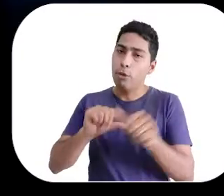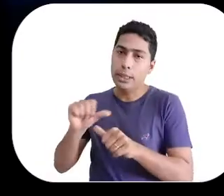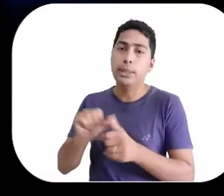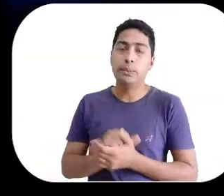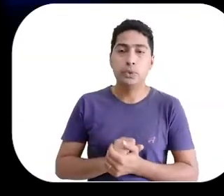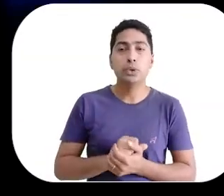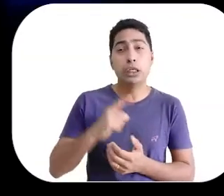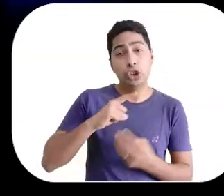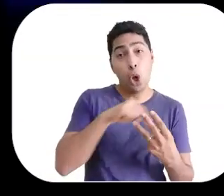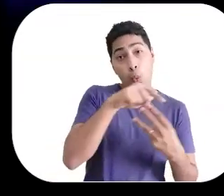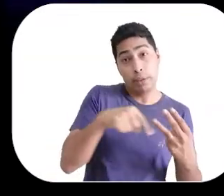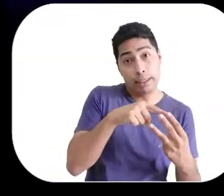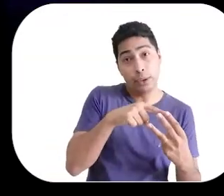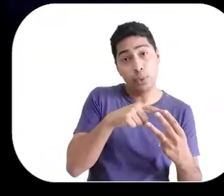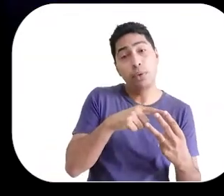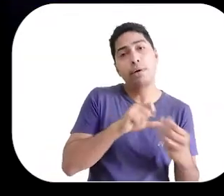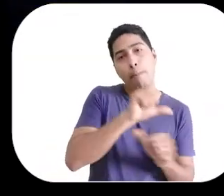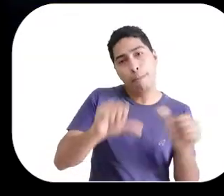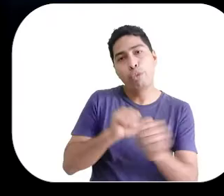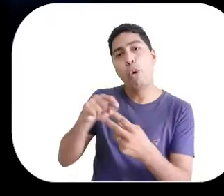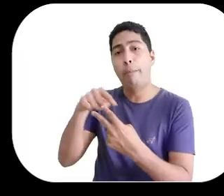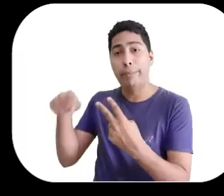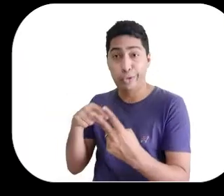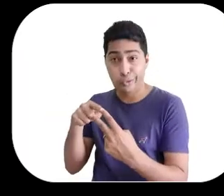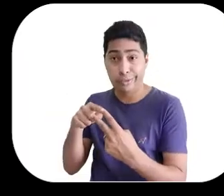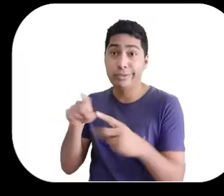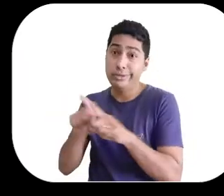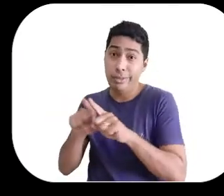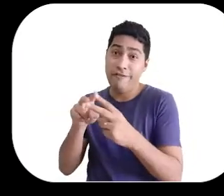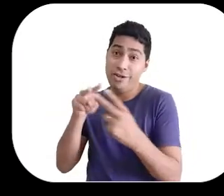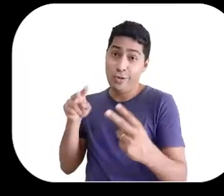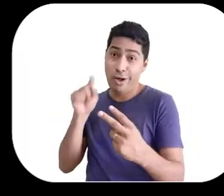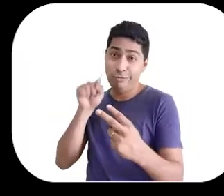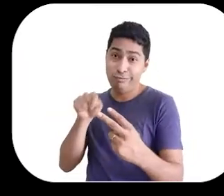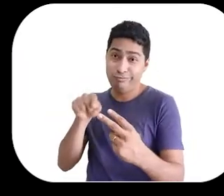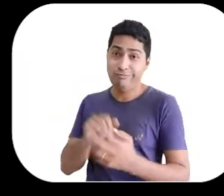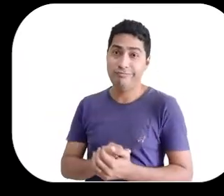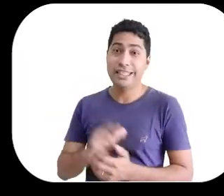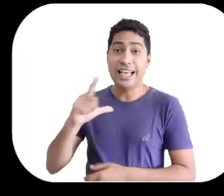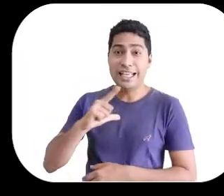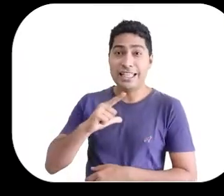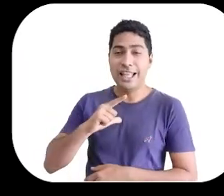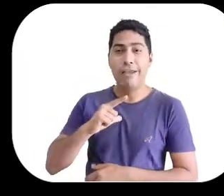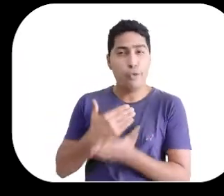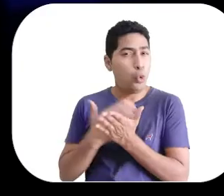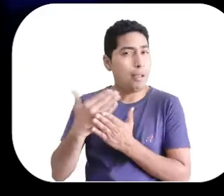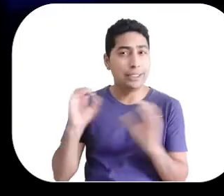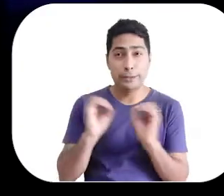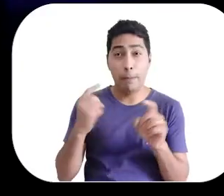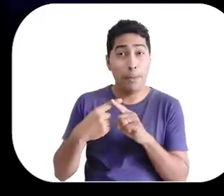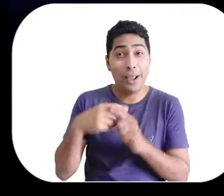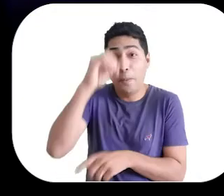processo. Havia um processo de trio que se transformou num processo de dupla e virtual. E daí foi realmente partir do zero, porque a